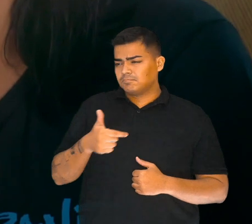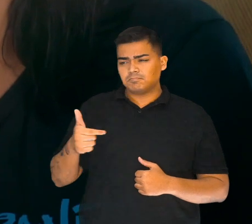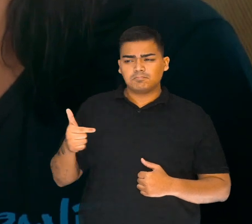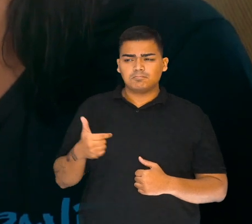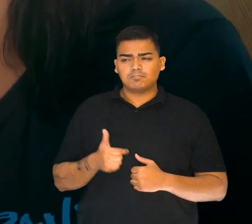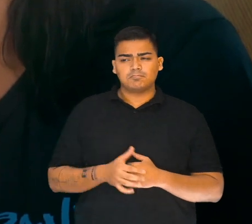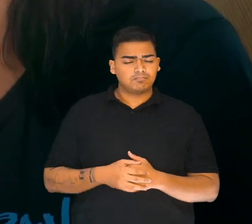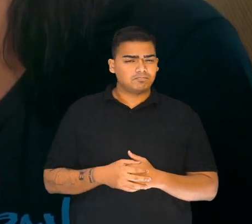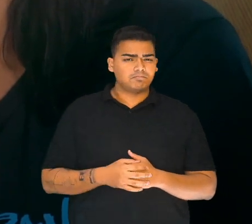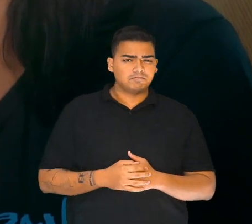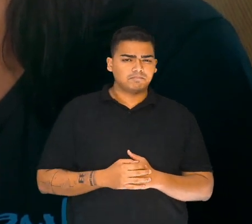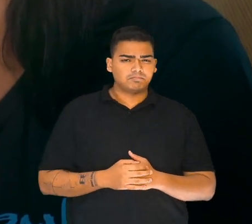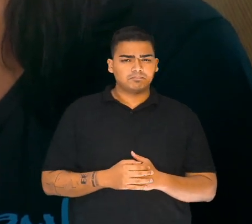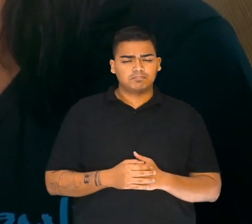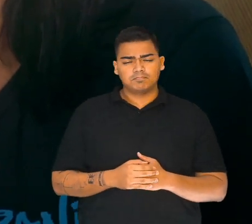isso e